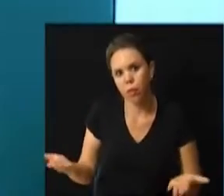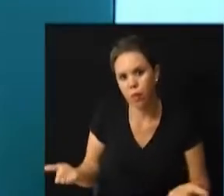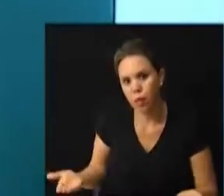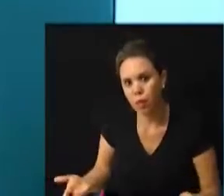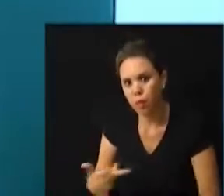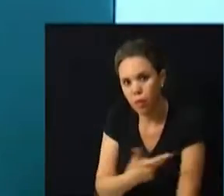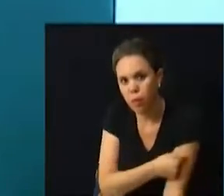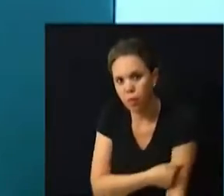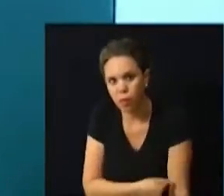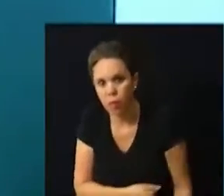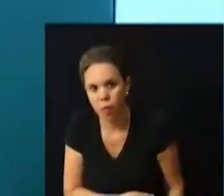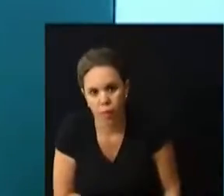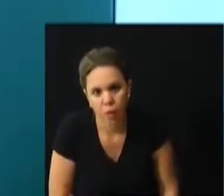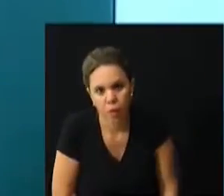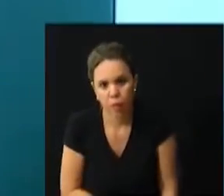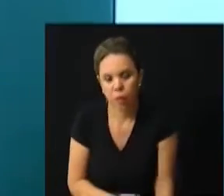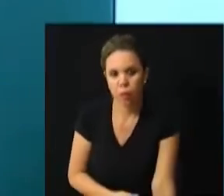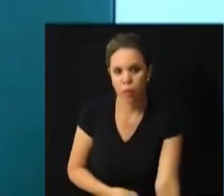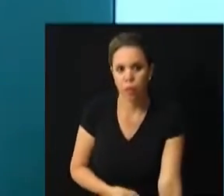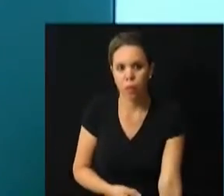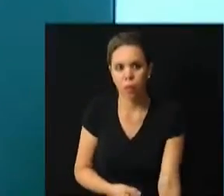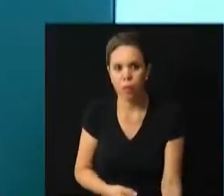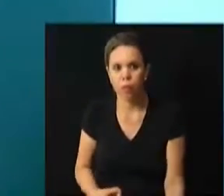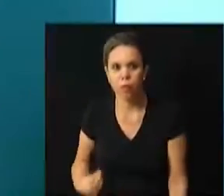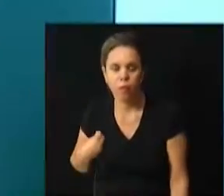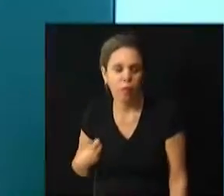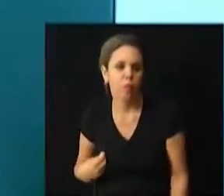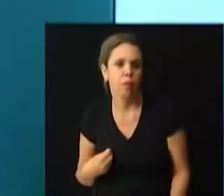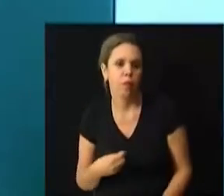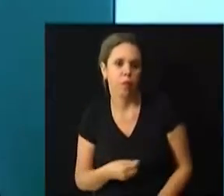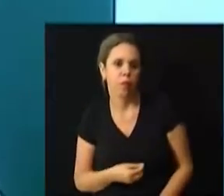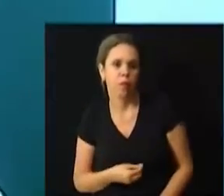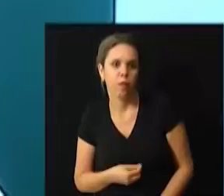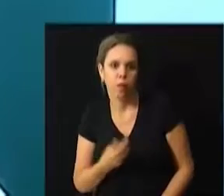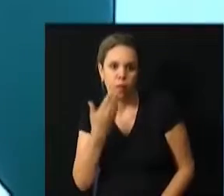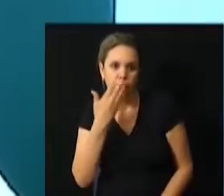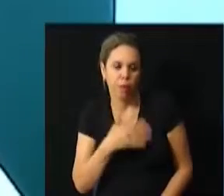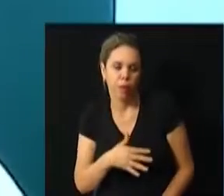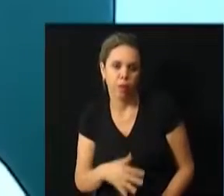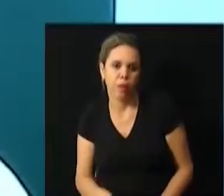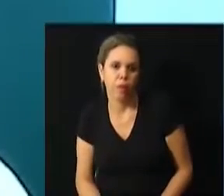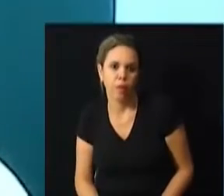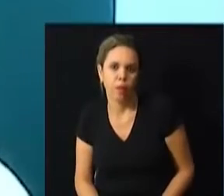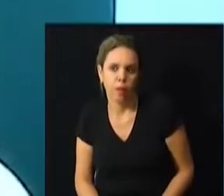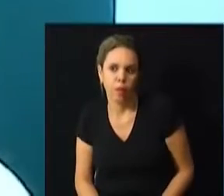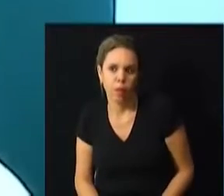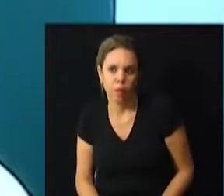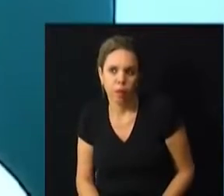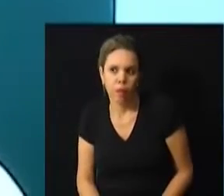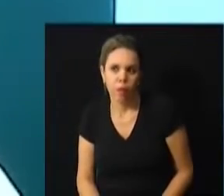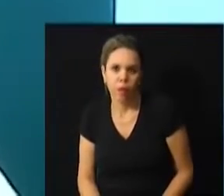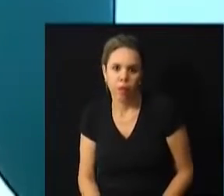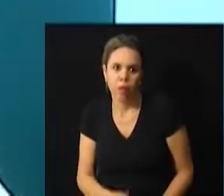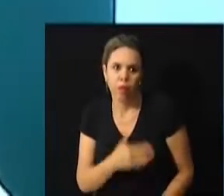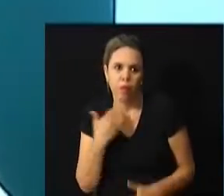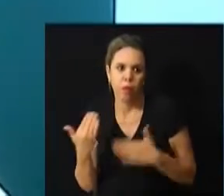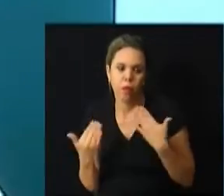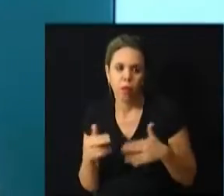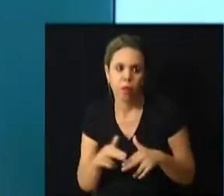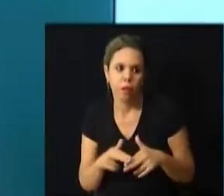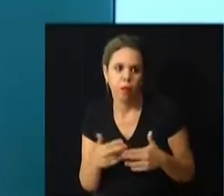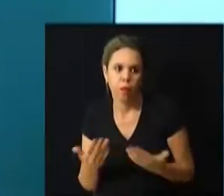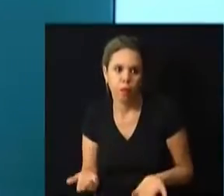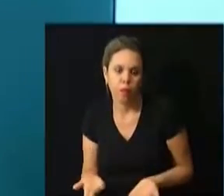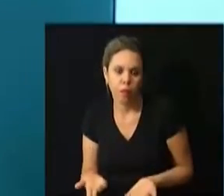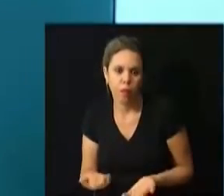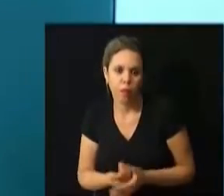aqui agora é uma espécie de vacina também, né? Nós estamos evitando que crianças venham a óbito